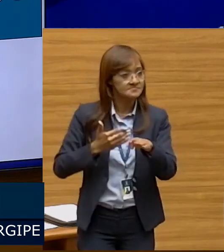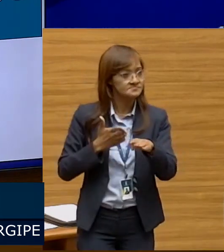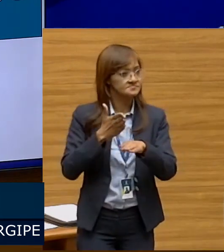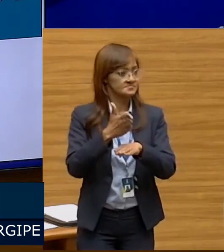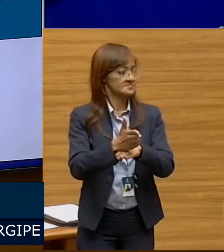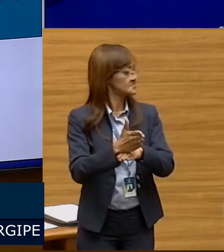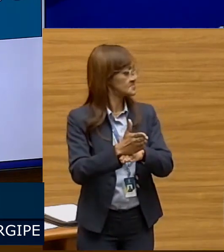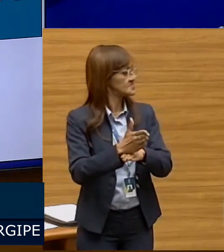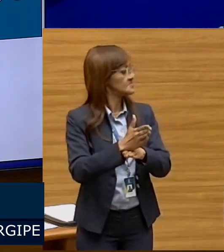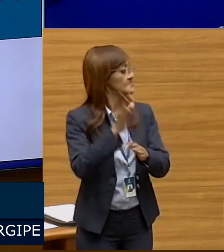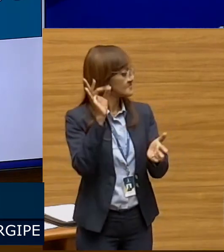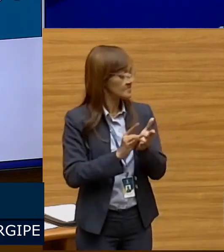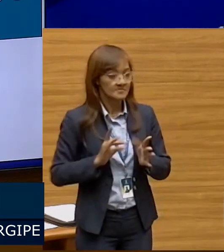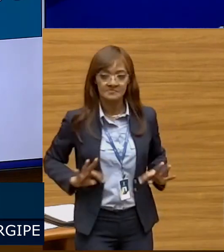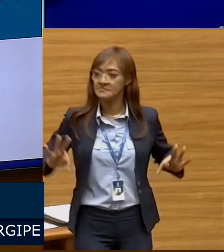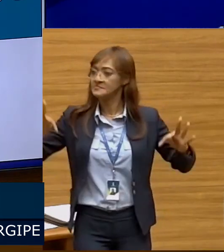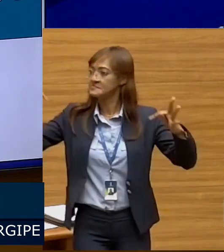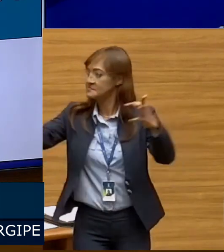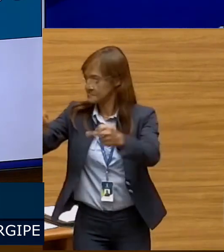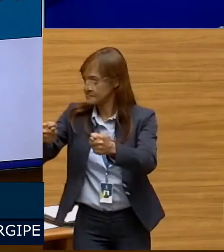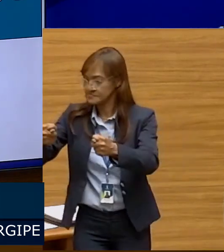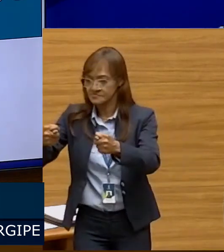é um dever coletivo.